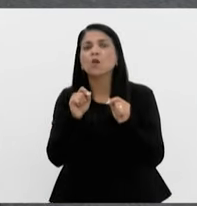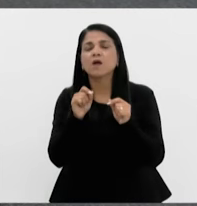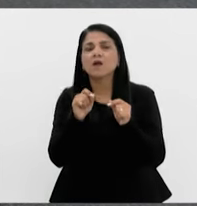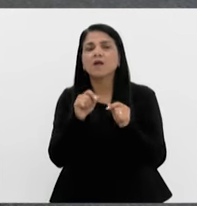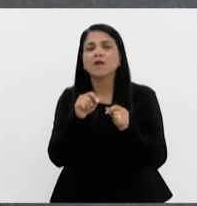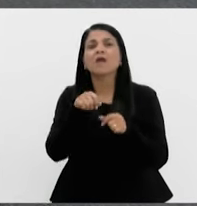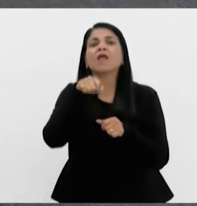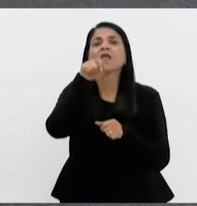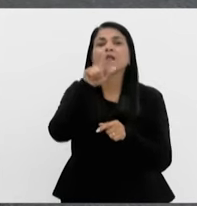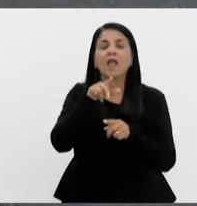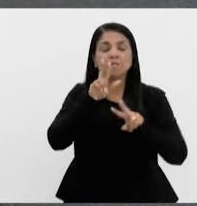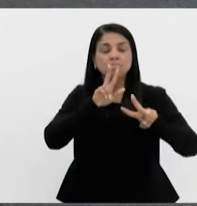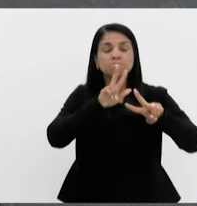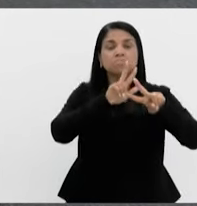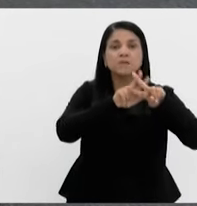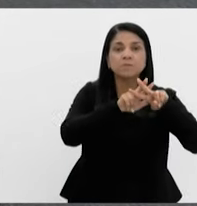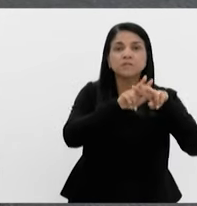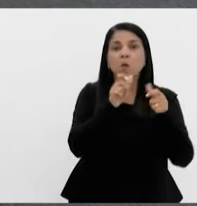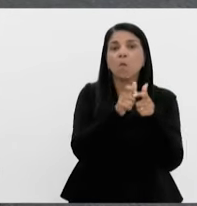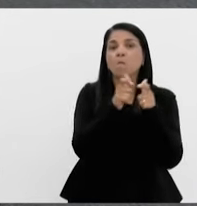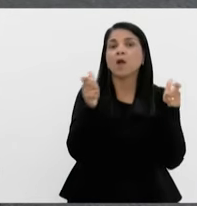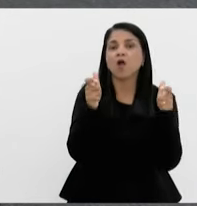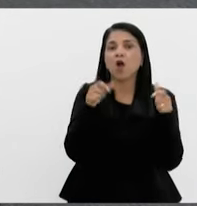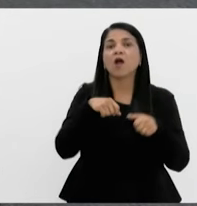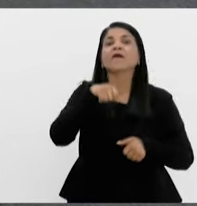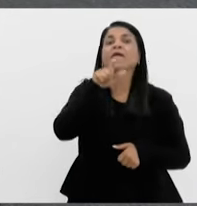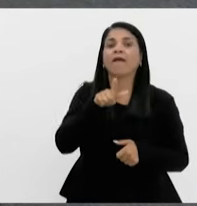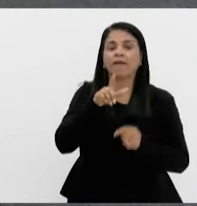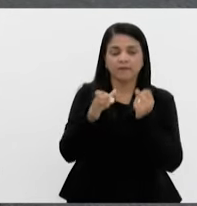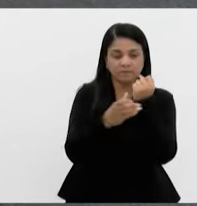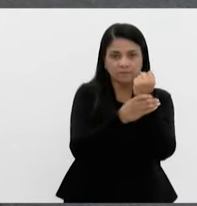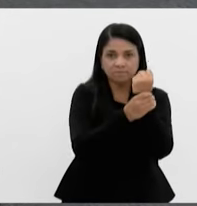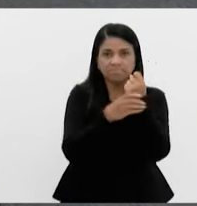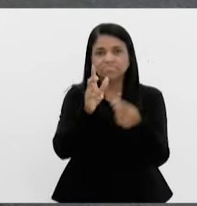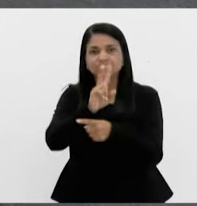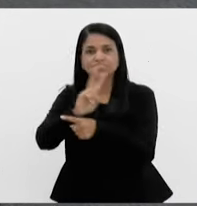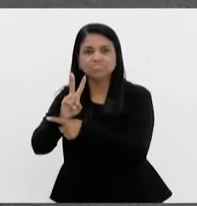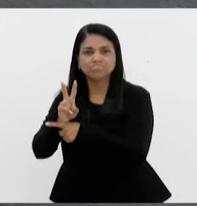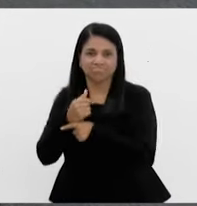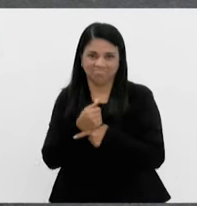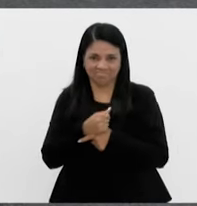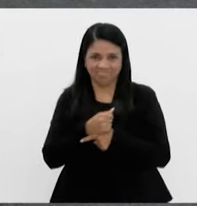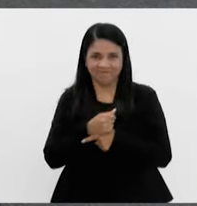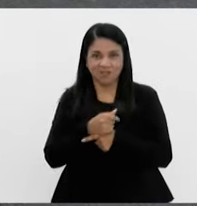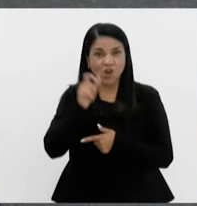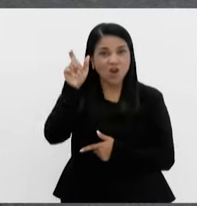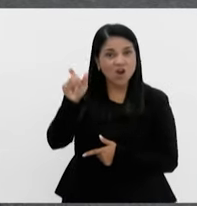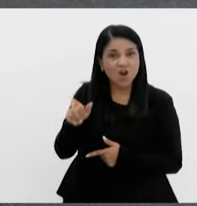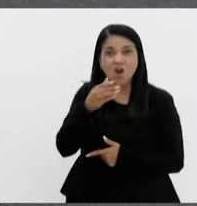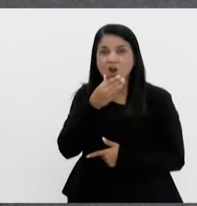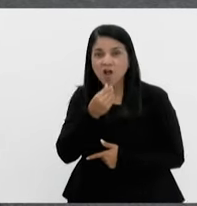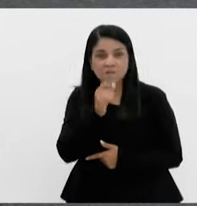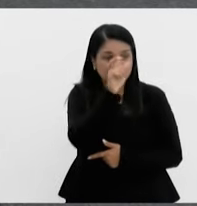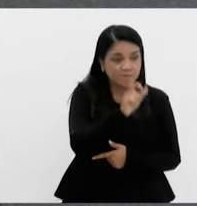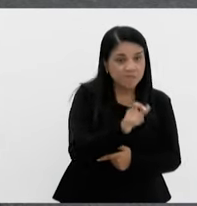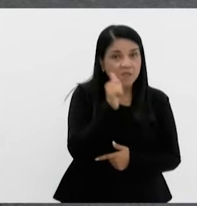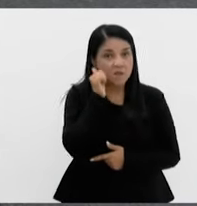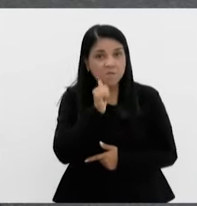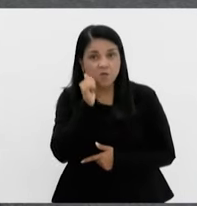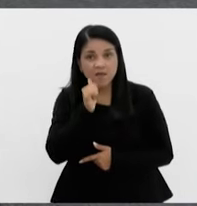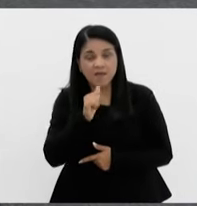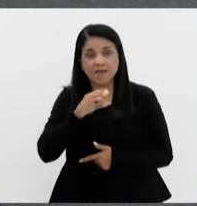boa parte das prisões são eles são esses homens e mulher guerreiros estão ali são o